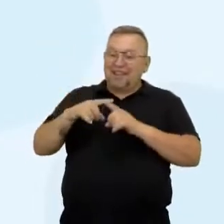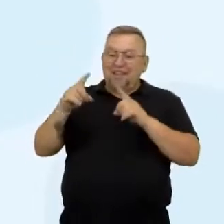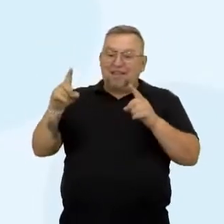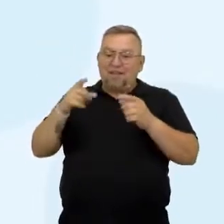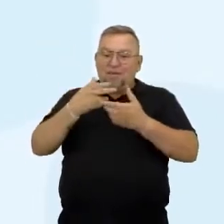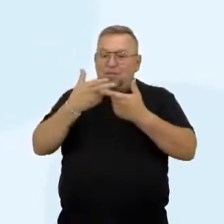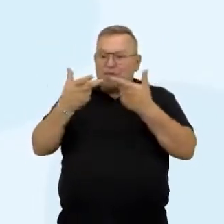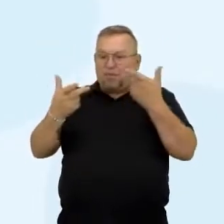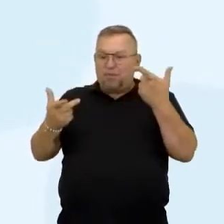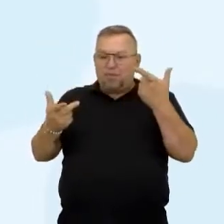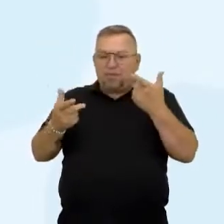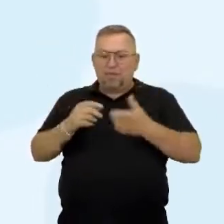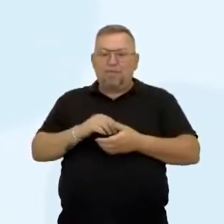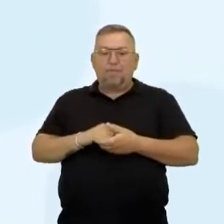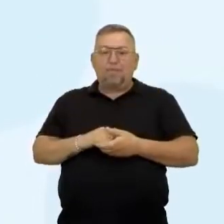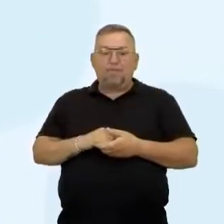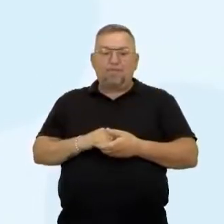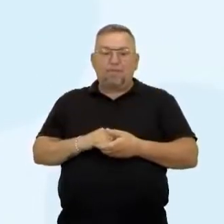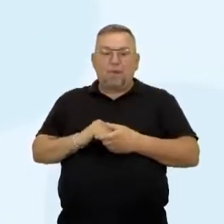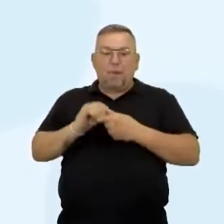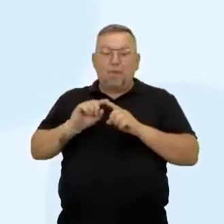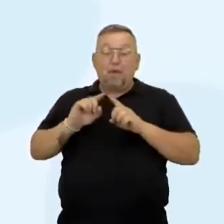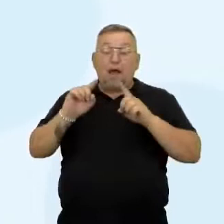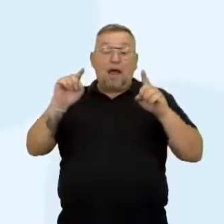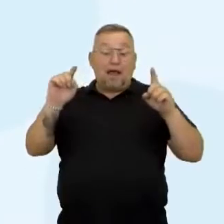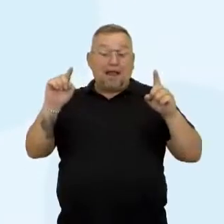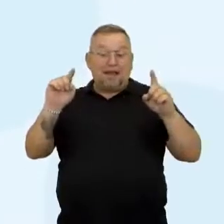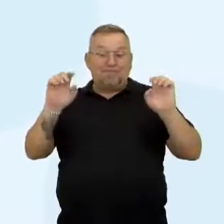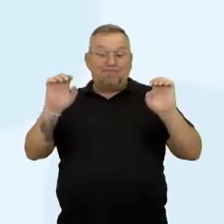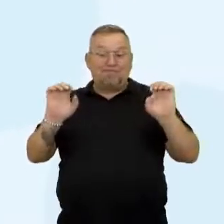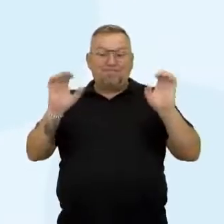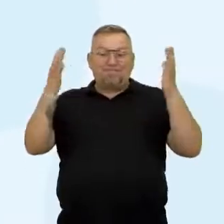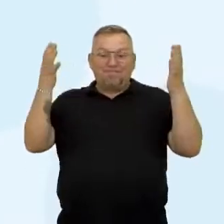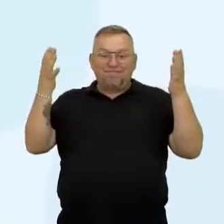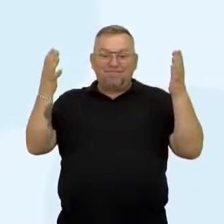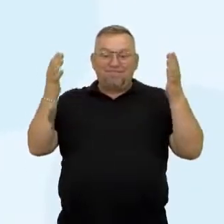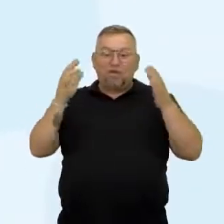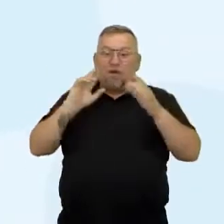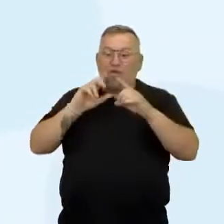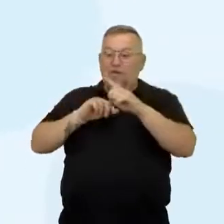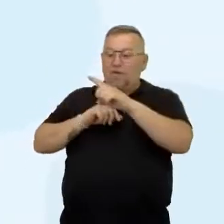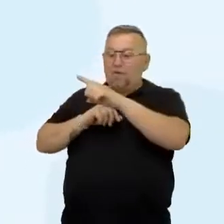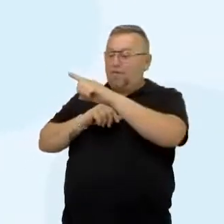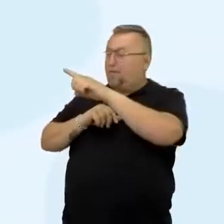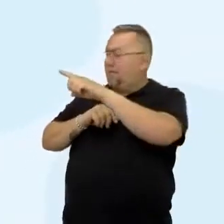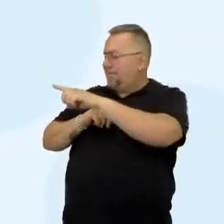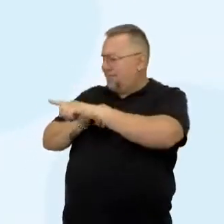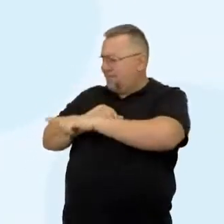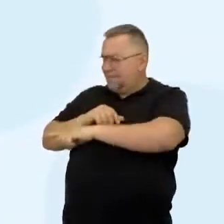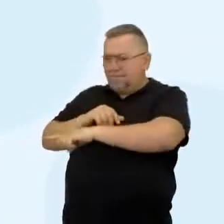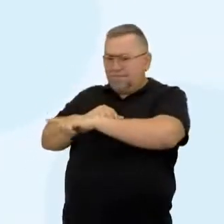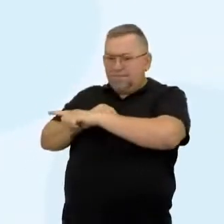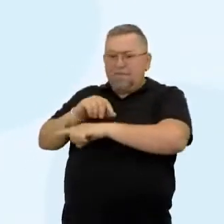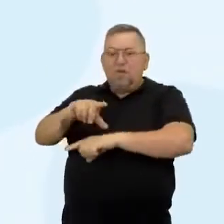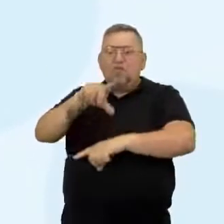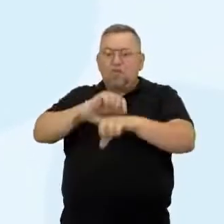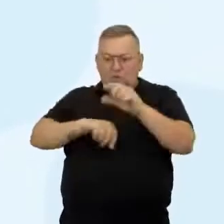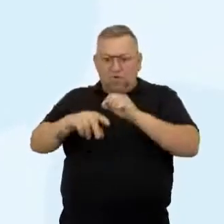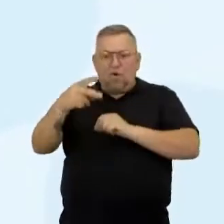insetos, assim, super bonito. Mais espetáculos do Circo de Soleil. Anota pelo menos dois, vai